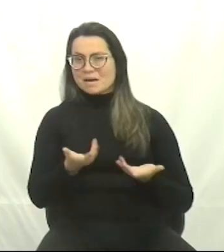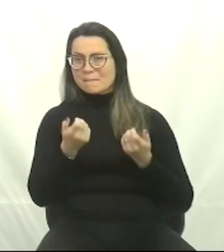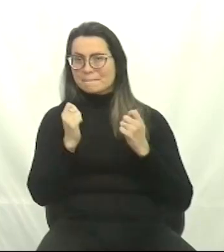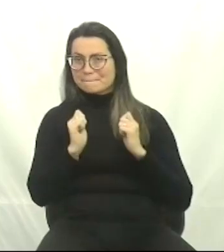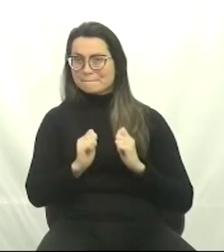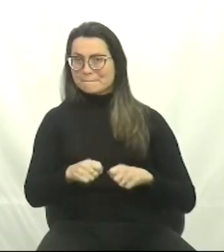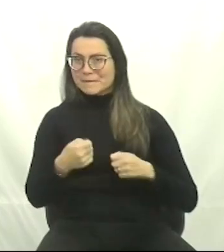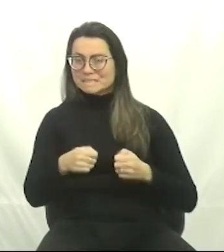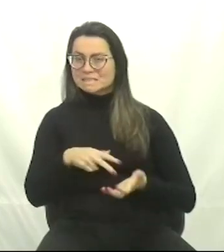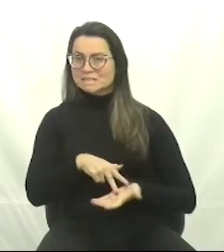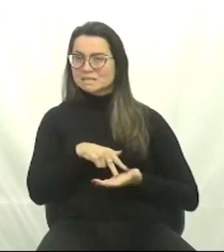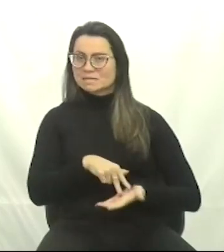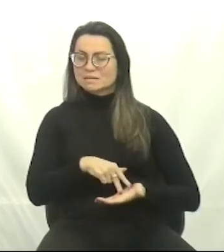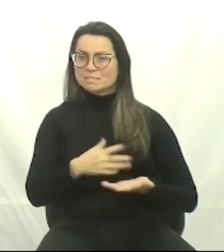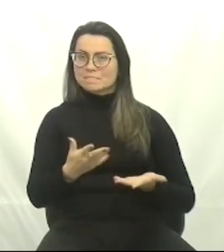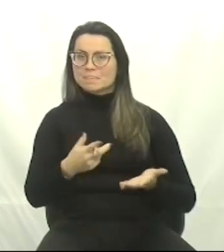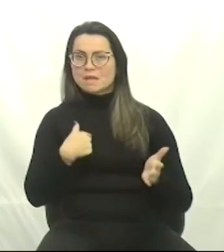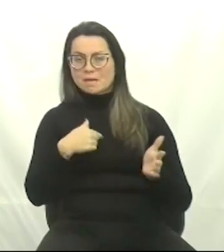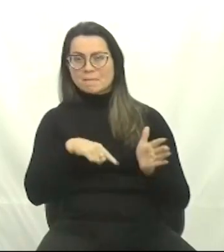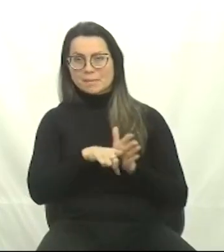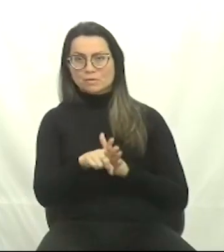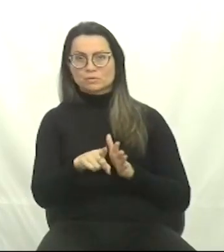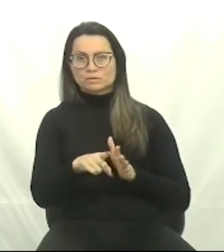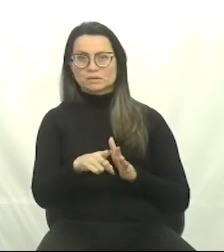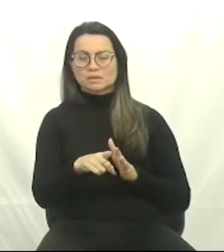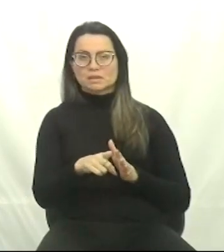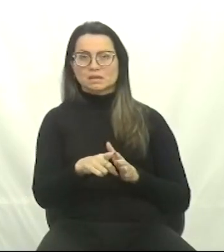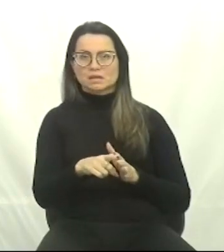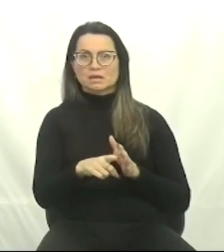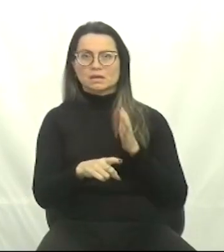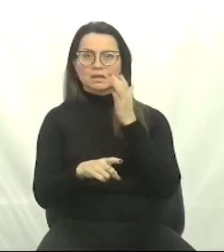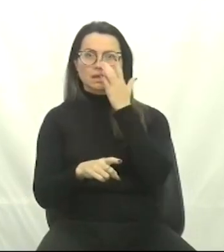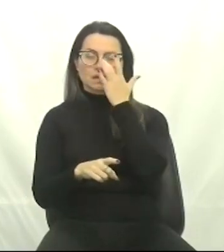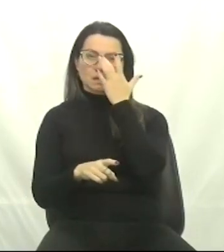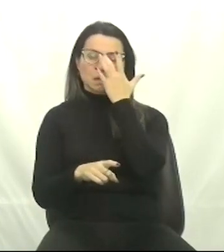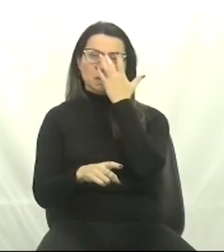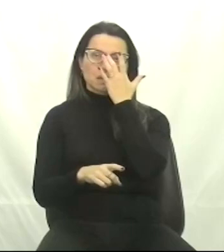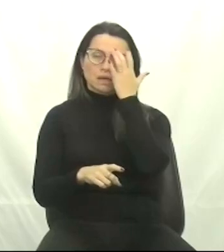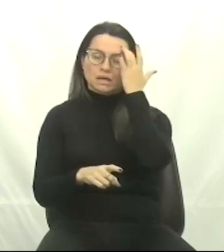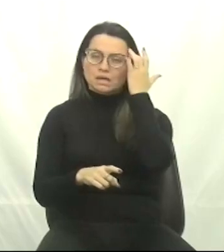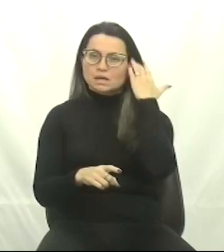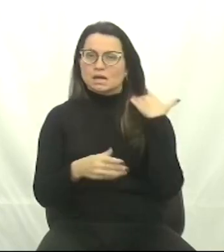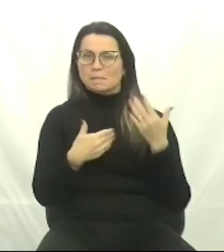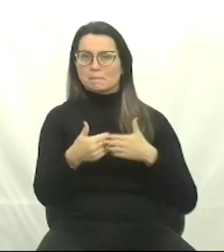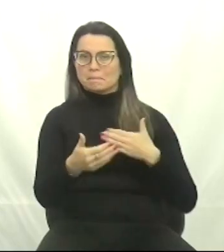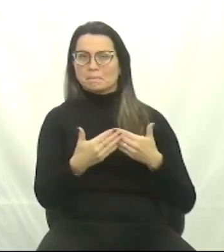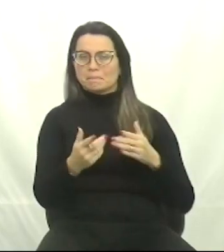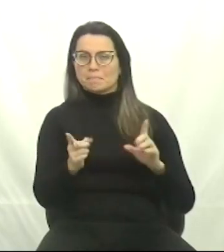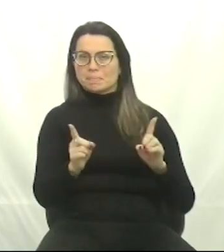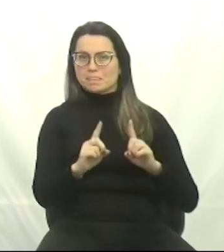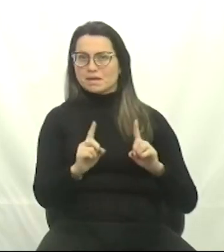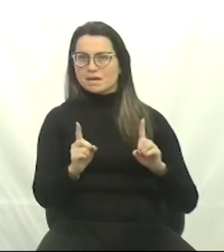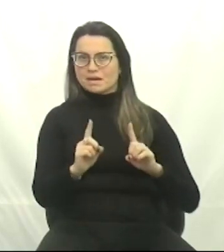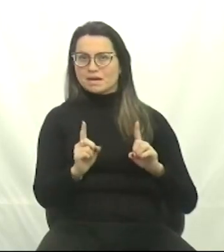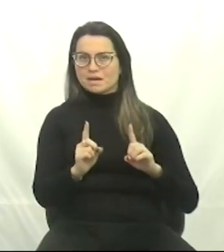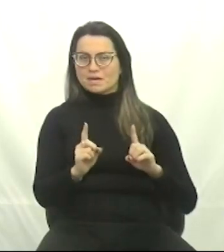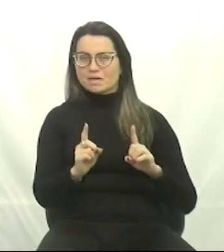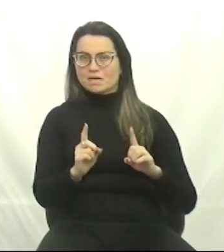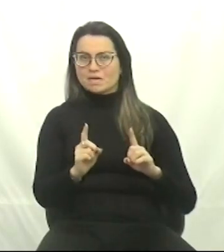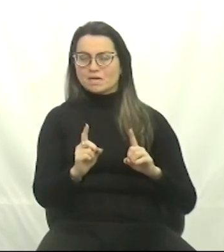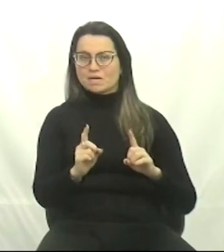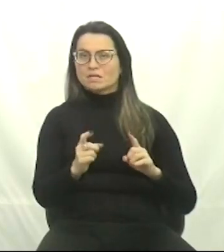E esse questionamento, vereadora Giovana, não é em vão, não. Não é em vão. Porque é um grande paradoxo. Nós